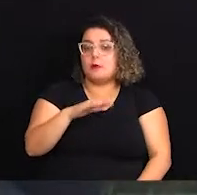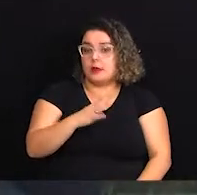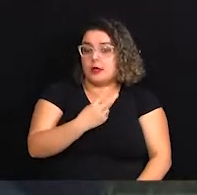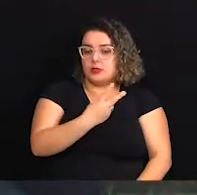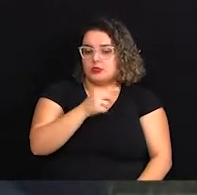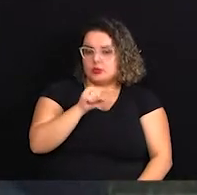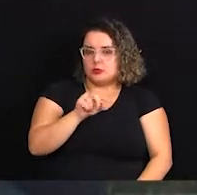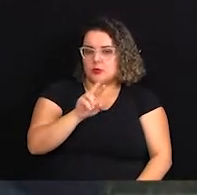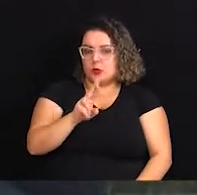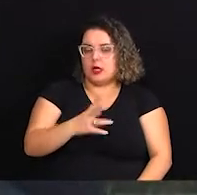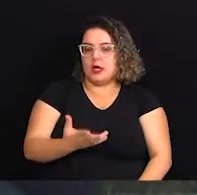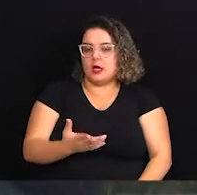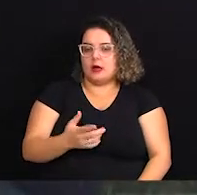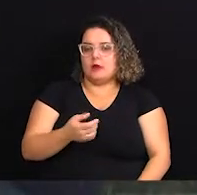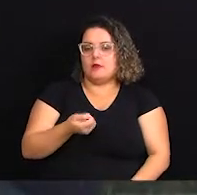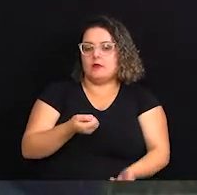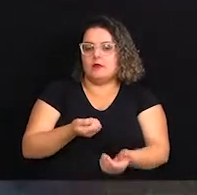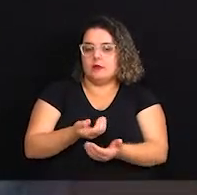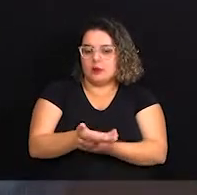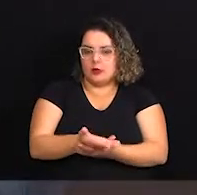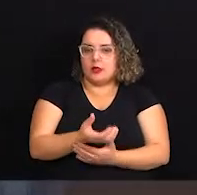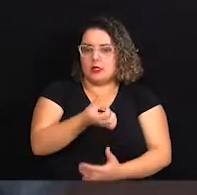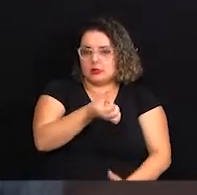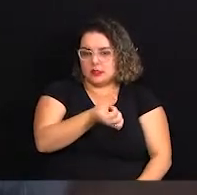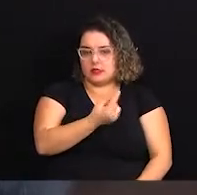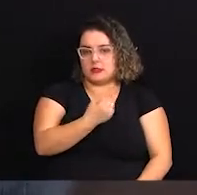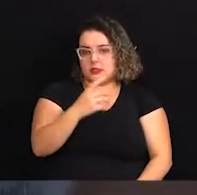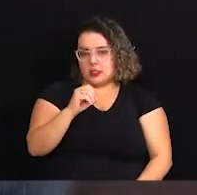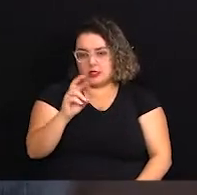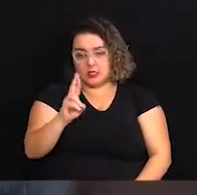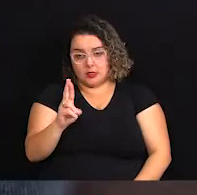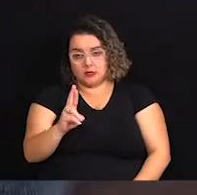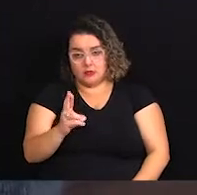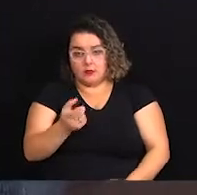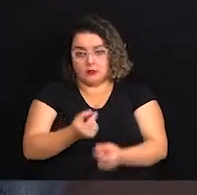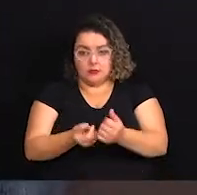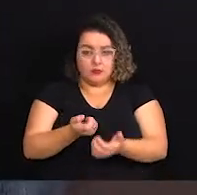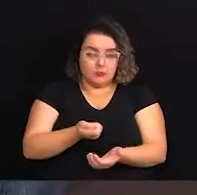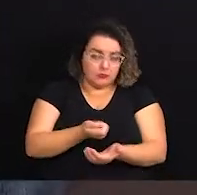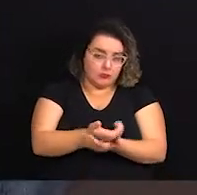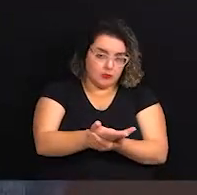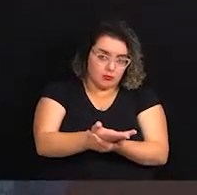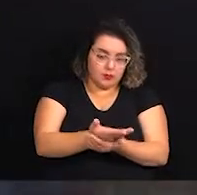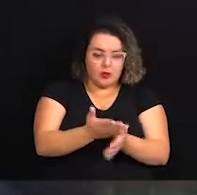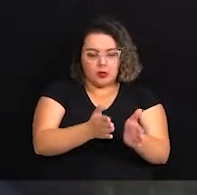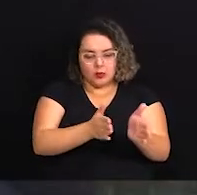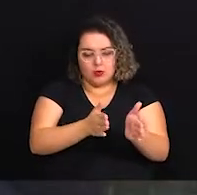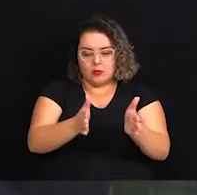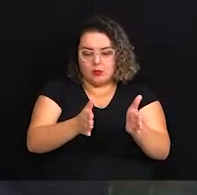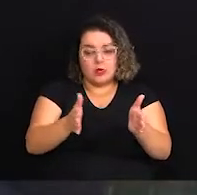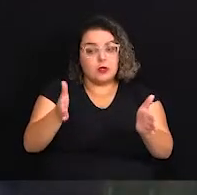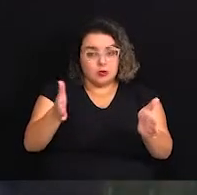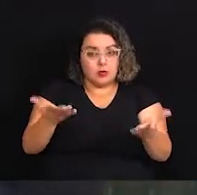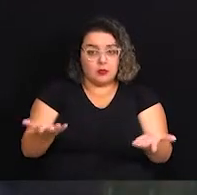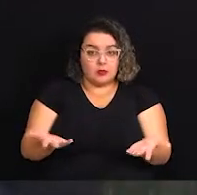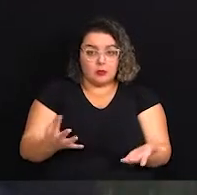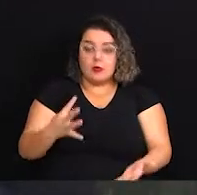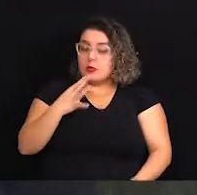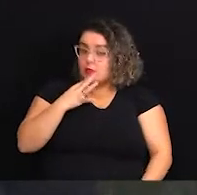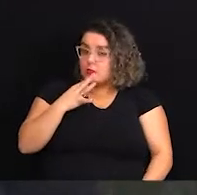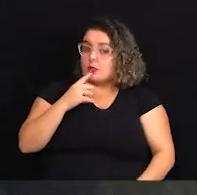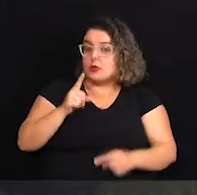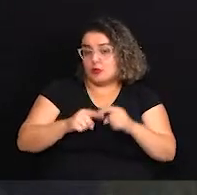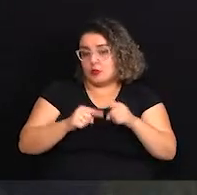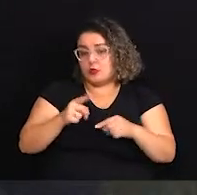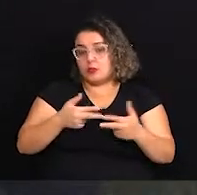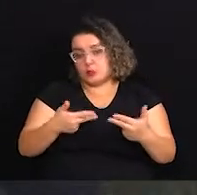de R$2.000, ele vai guardar R$610 para investimentos. Investimentos de curto, médio, longo prazo, aí precisa conhecer os